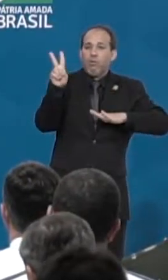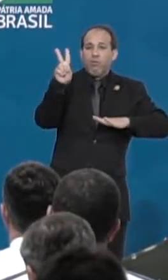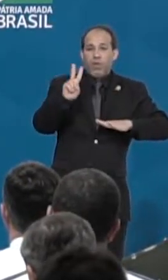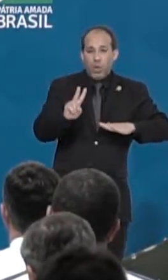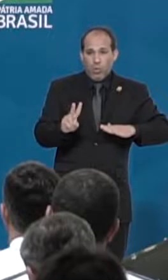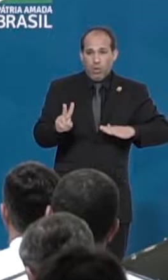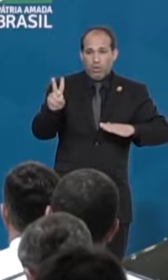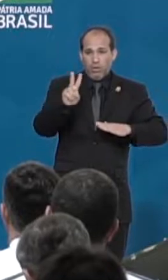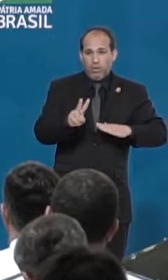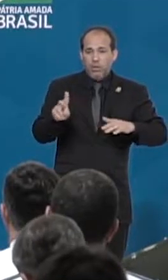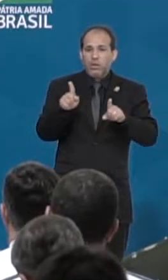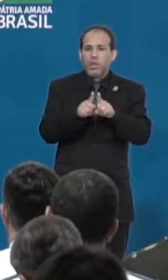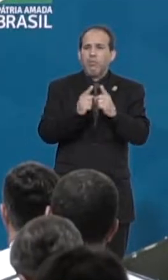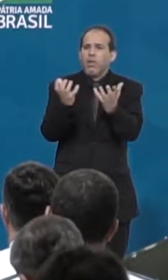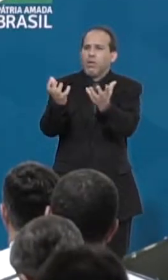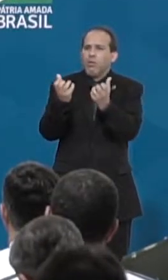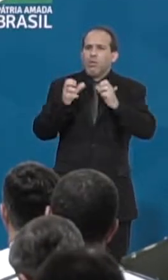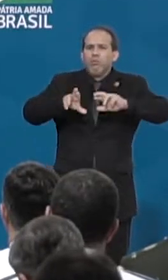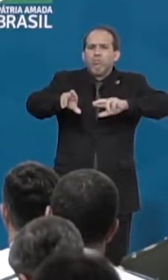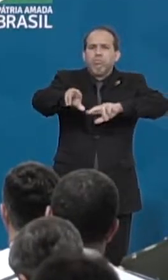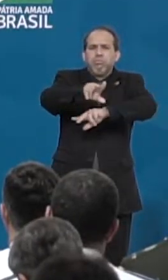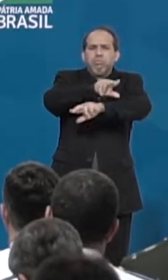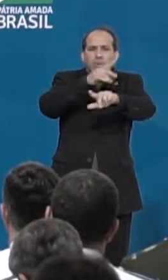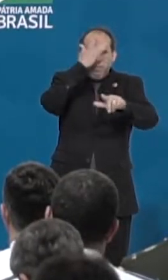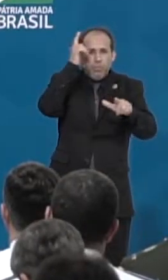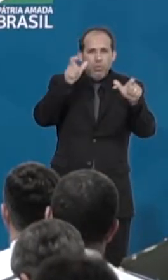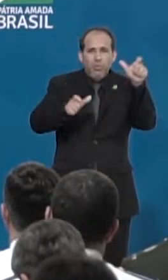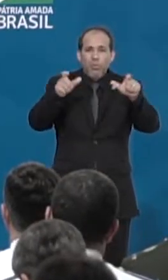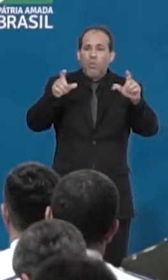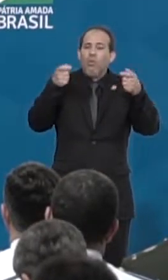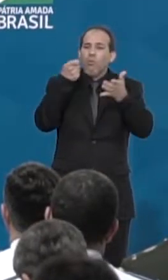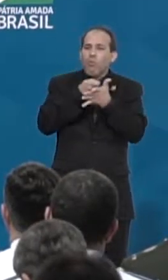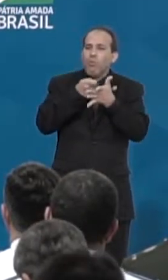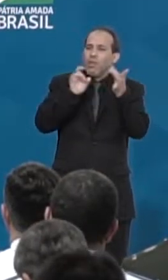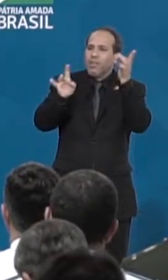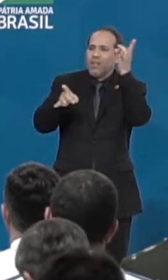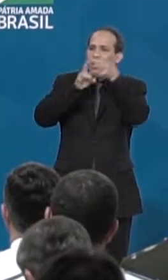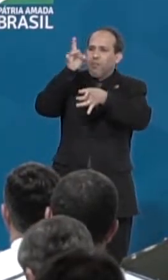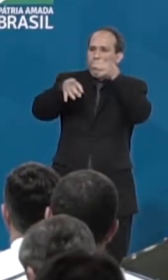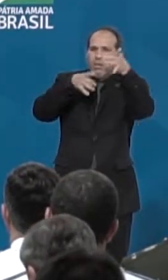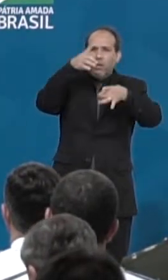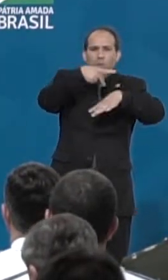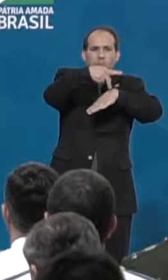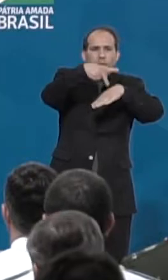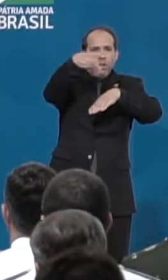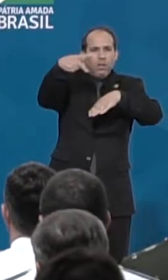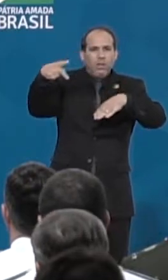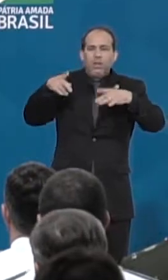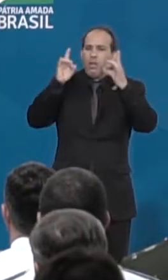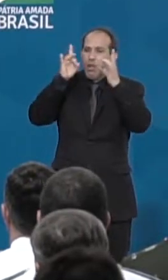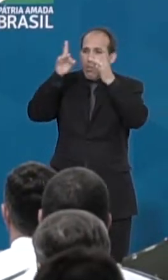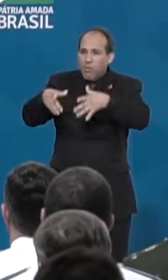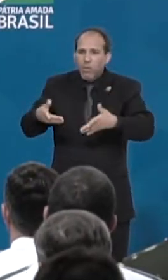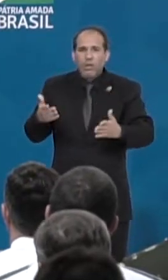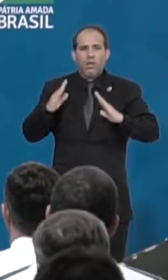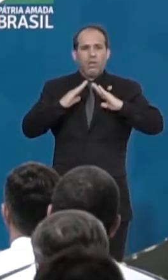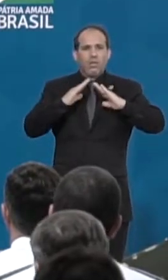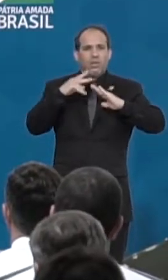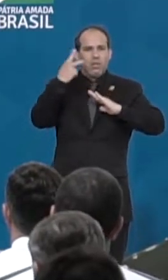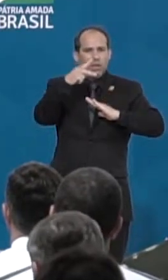acolher milhares de pessoas que tiveram que sair do seu país, abandonar os seus